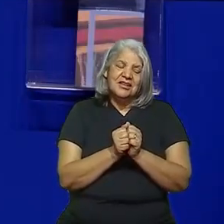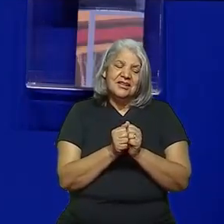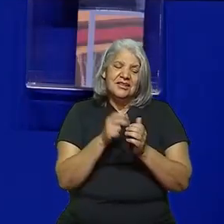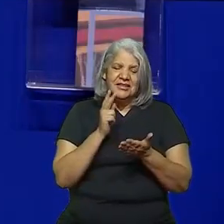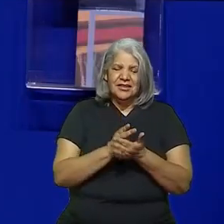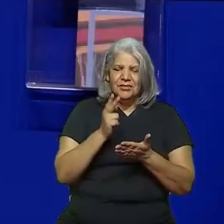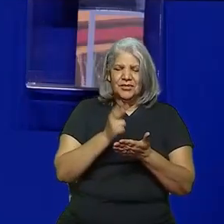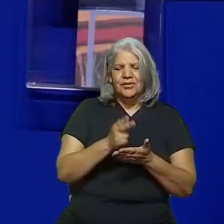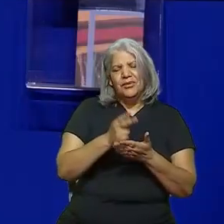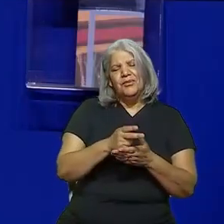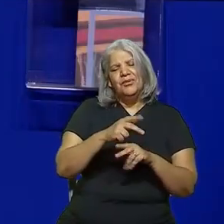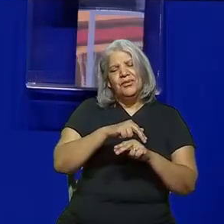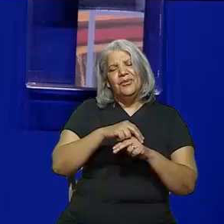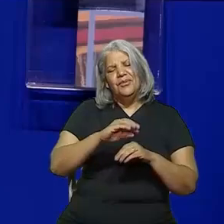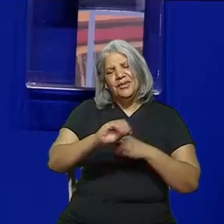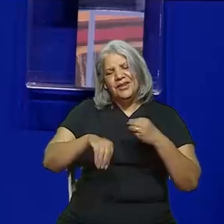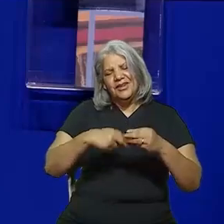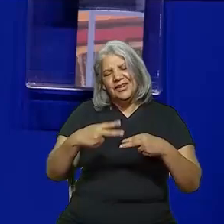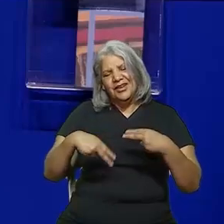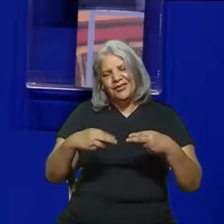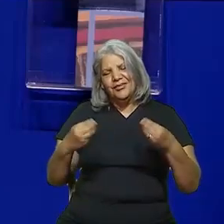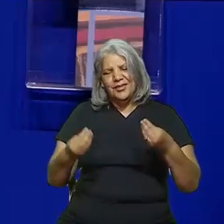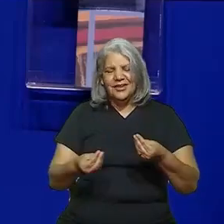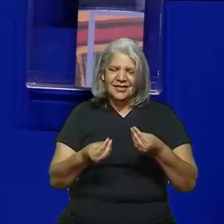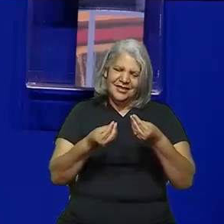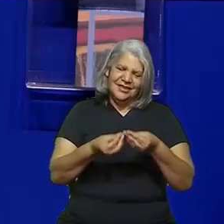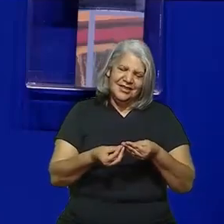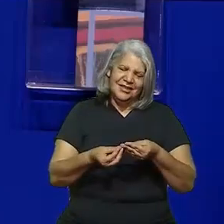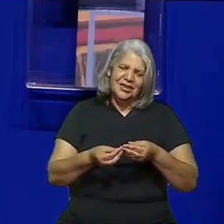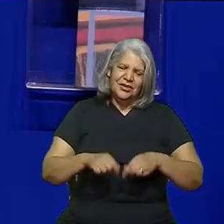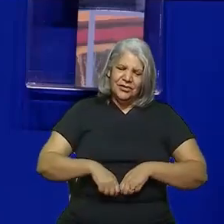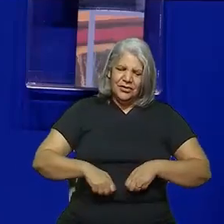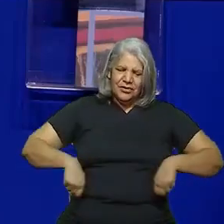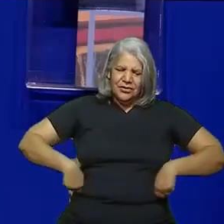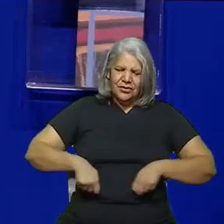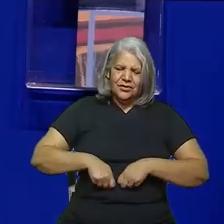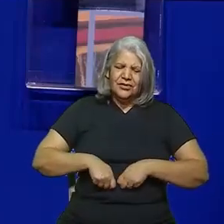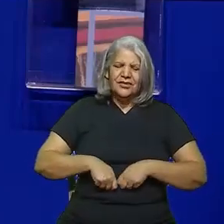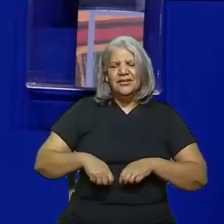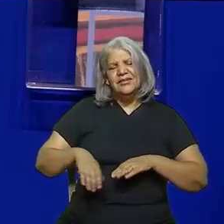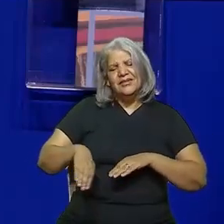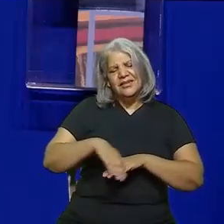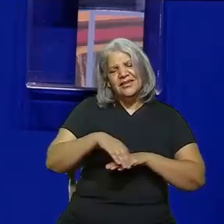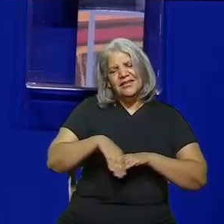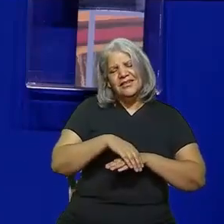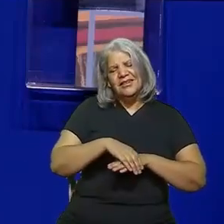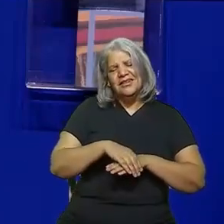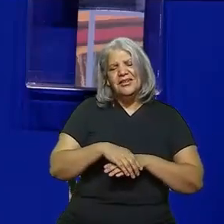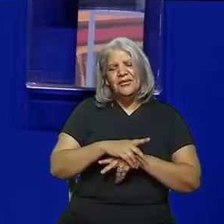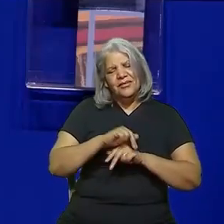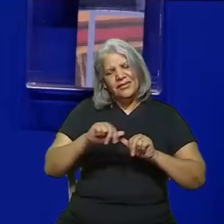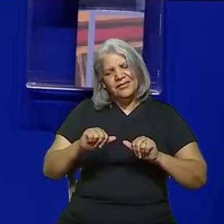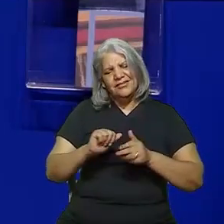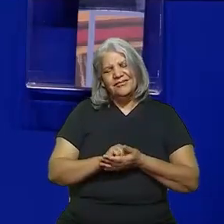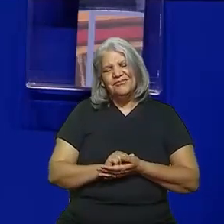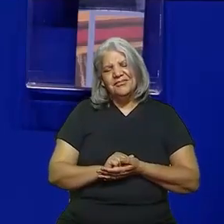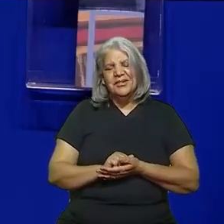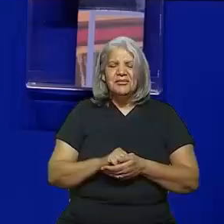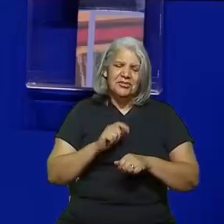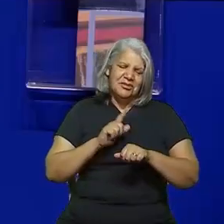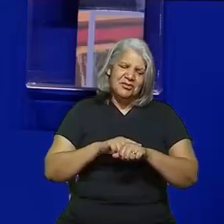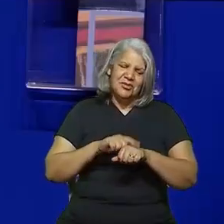corte de tecido, uma sandália, um cinto, foi um momento muito bonito. E